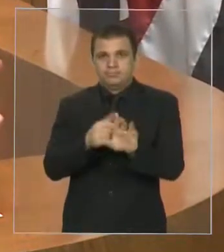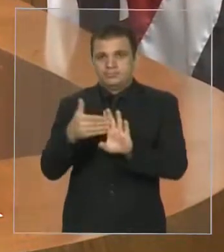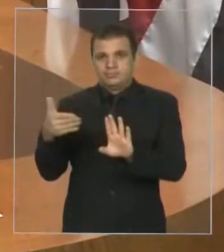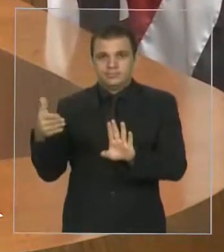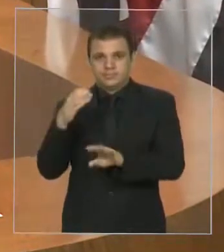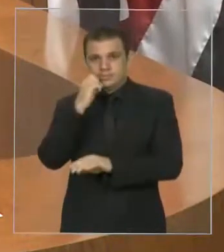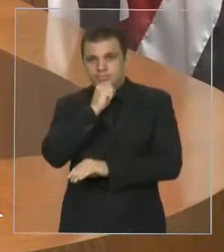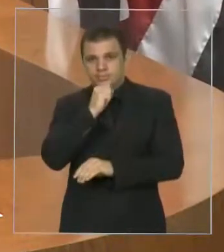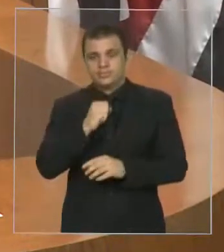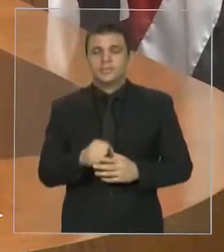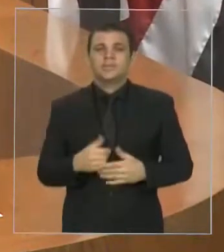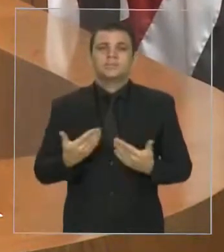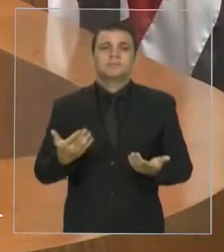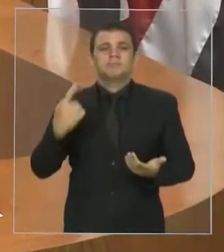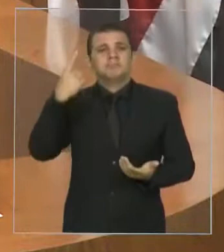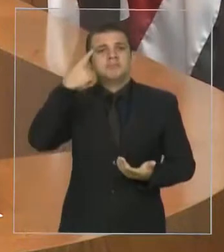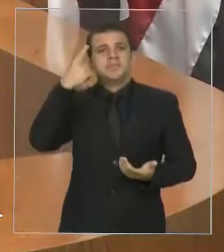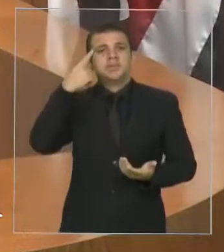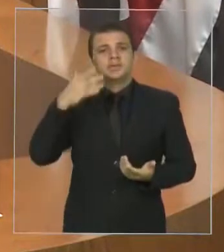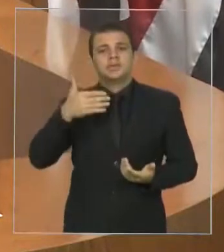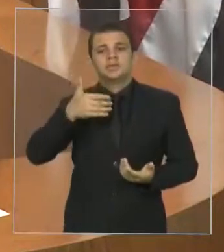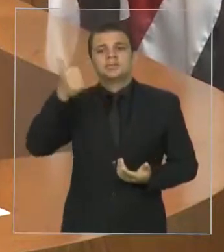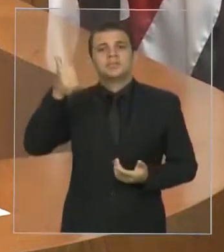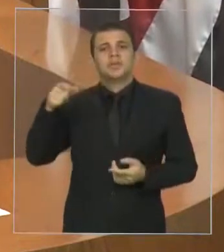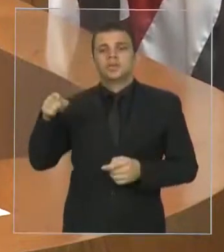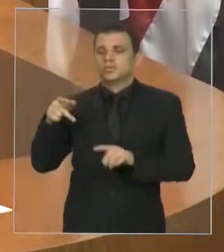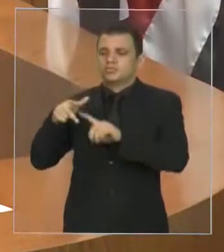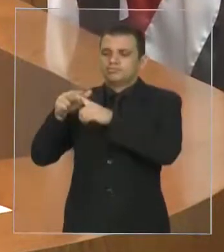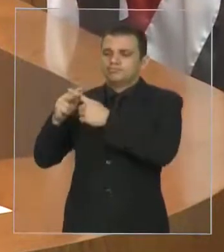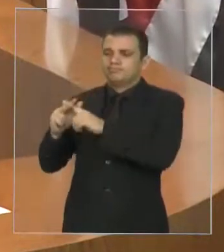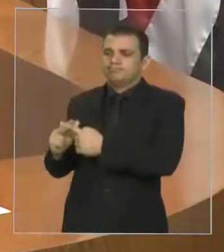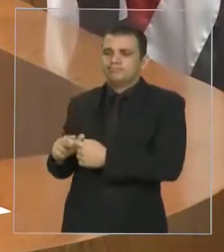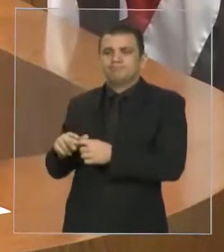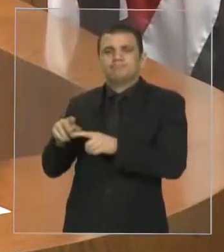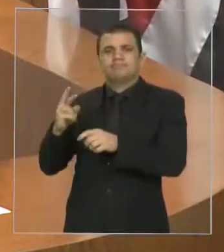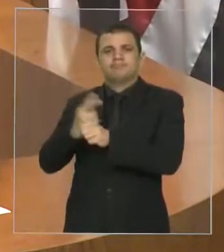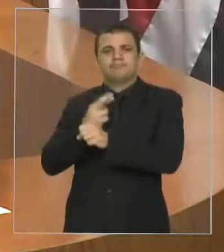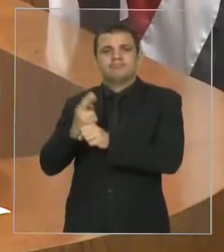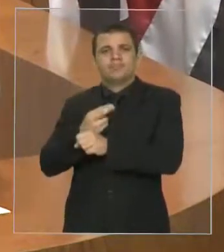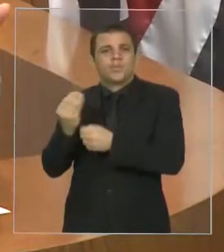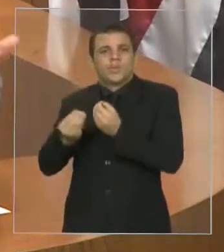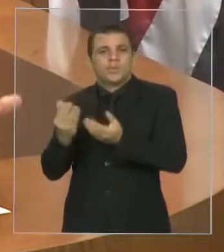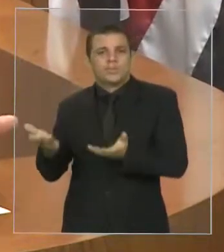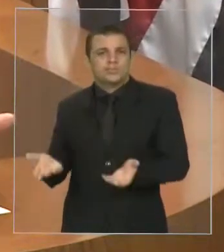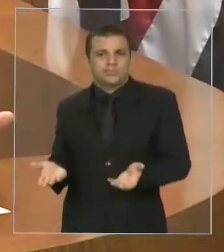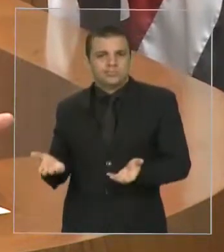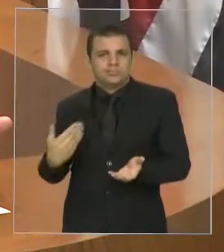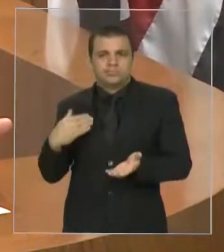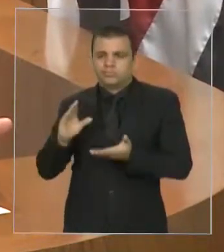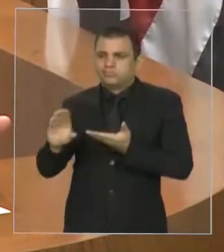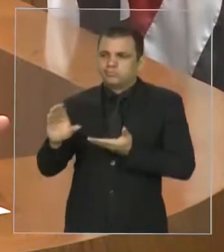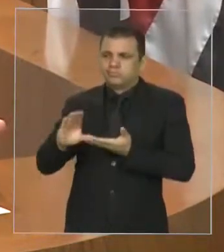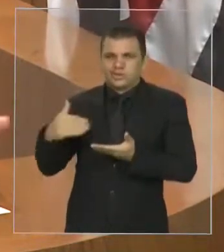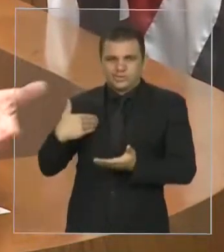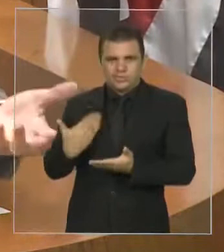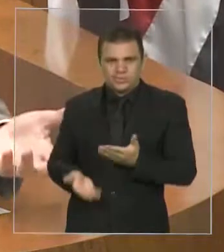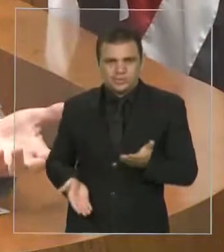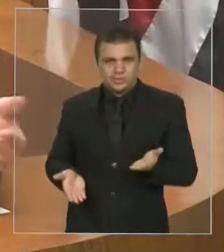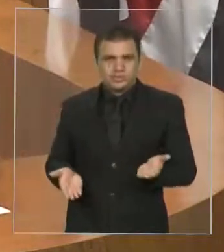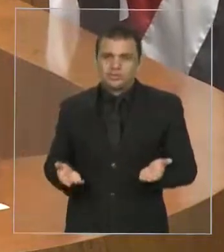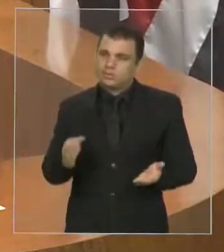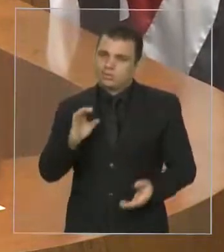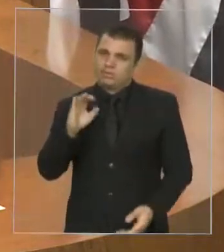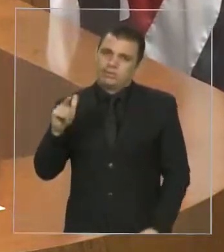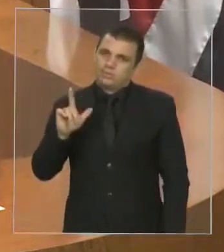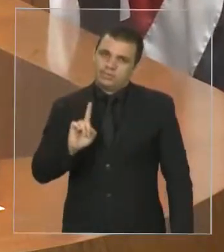como é que vai ficar as melhorias que foram feitas, os investimentos? Quem fez os investimentos vai perder? Óbvio que